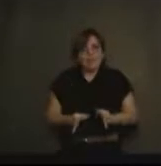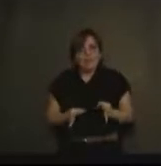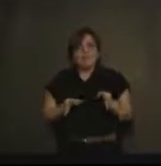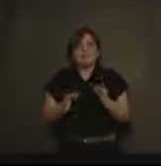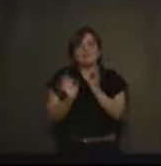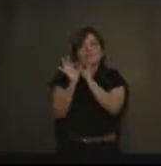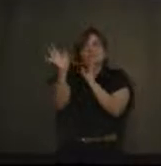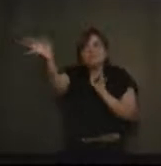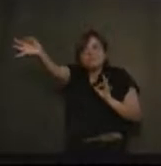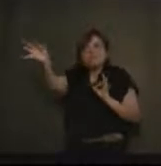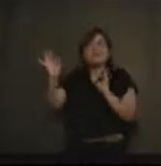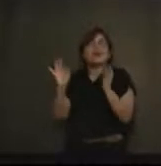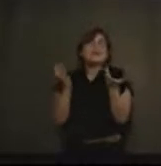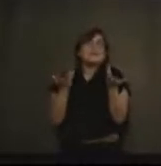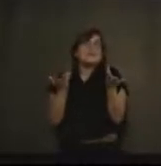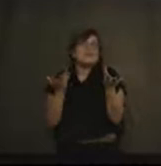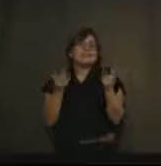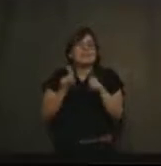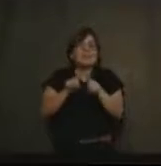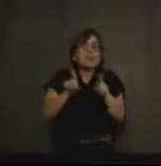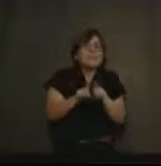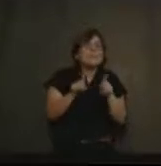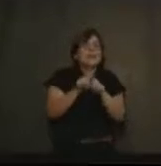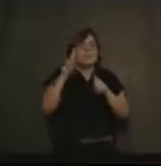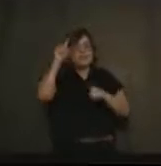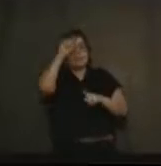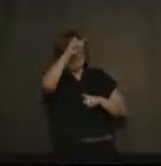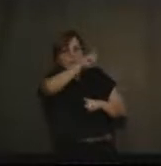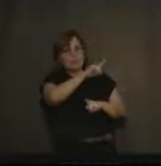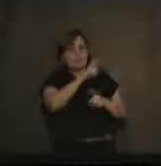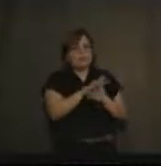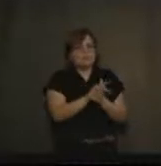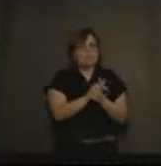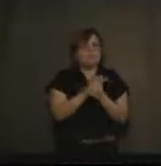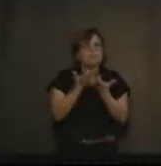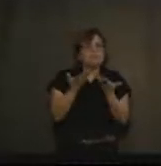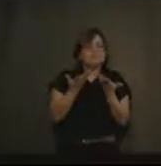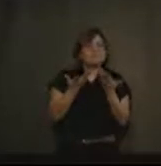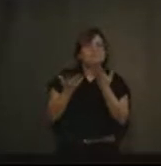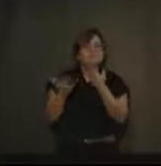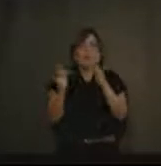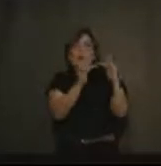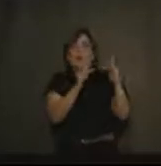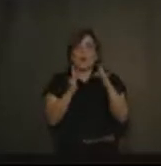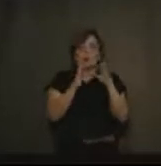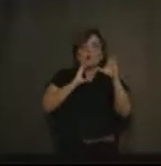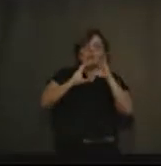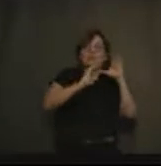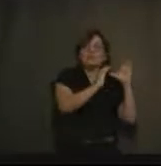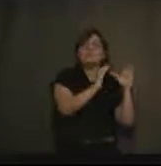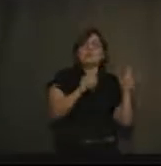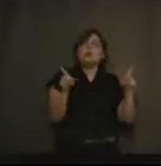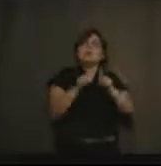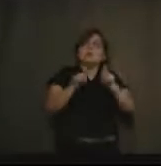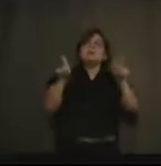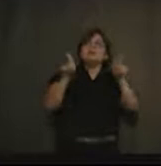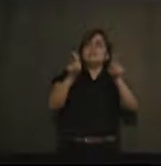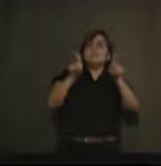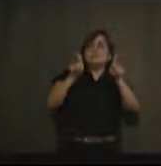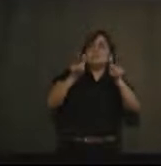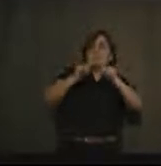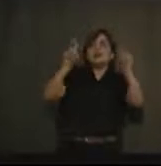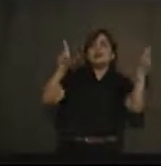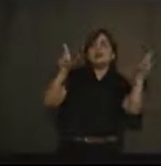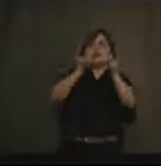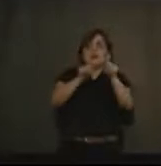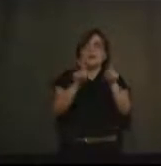distância, ou até dificuldades de idioma, foram também dificuldades, como eu vou relatar um pouquinho, e que tinham que ver